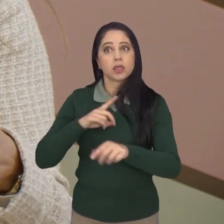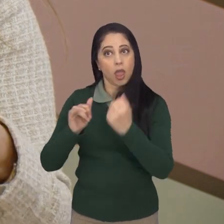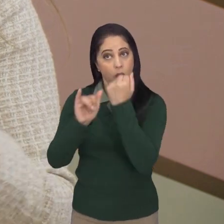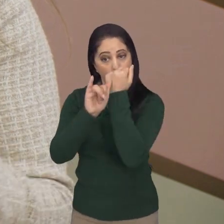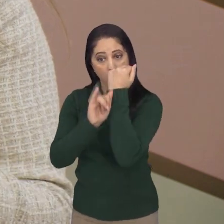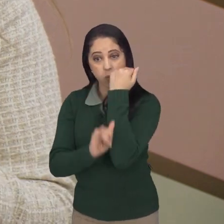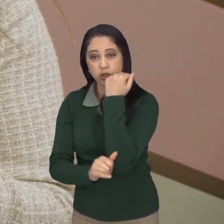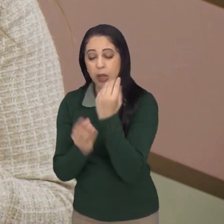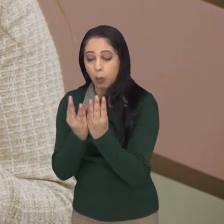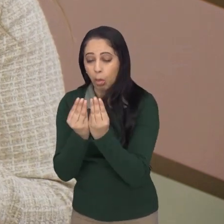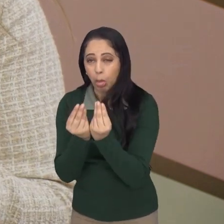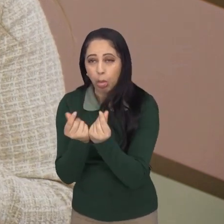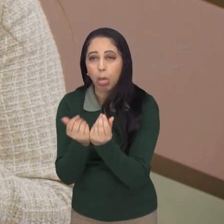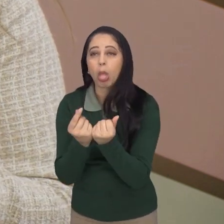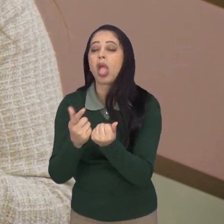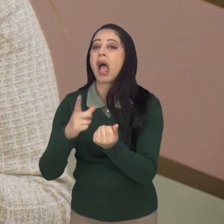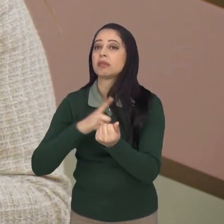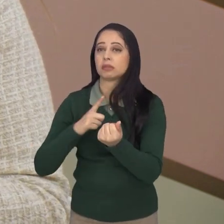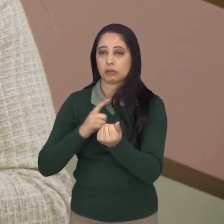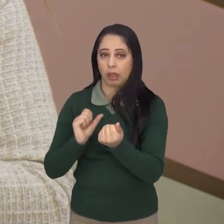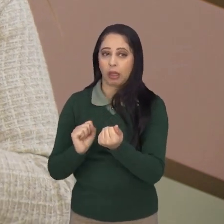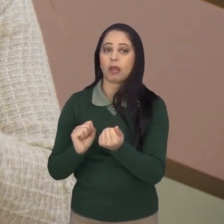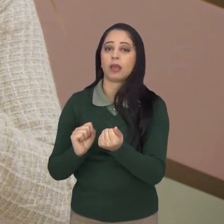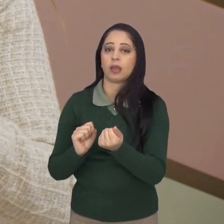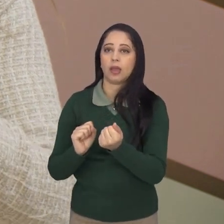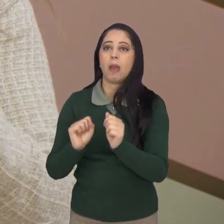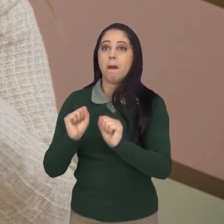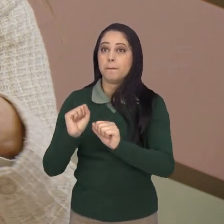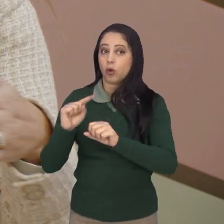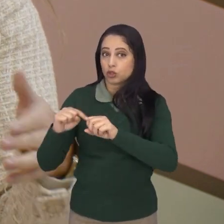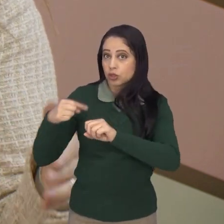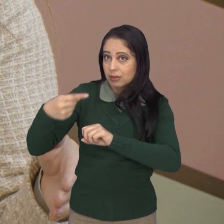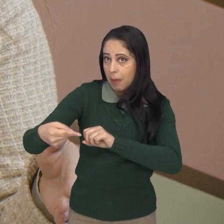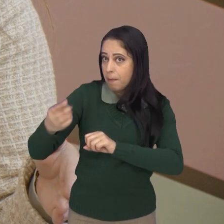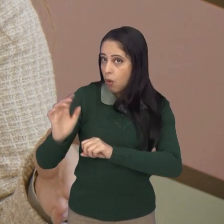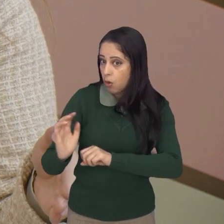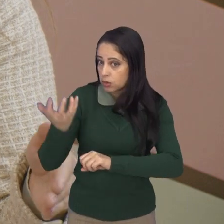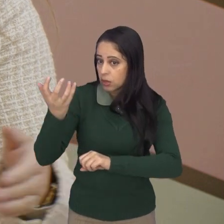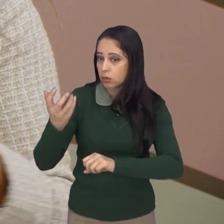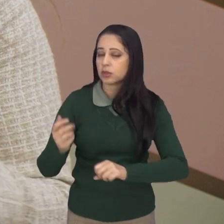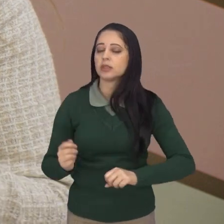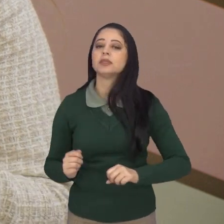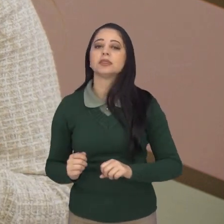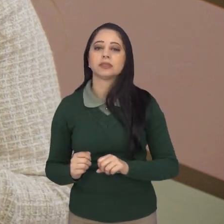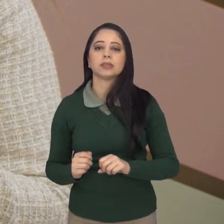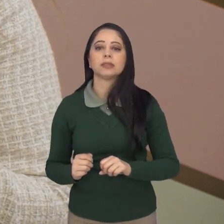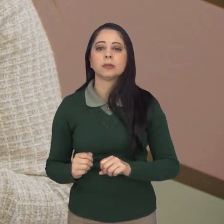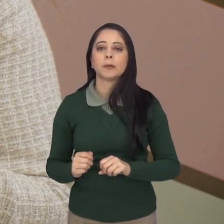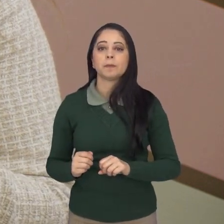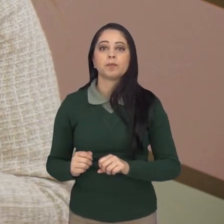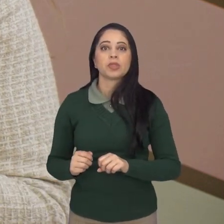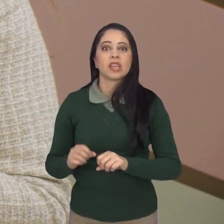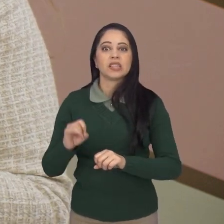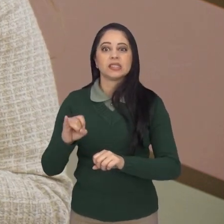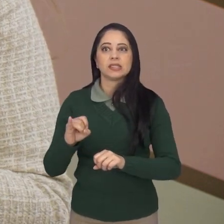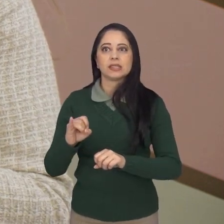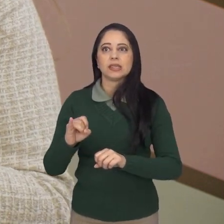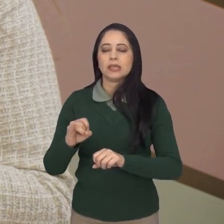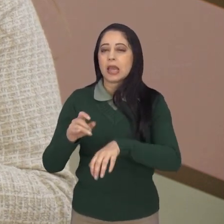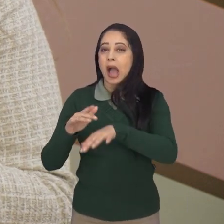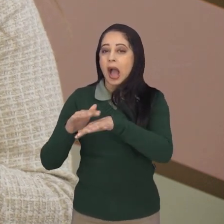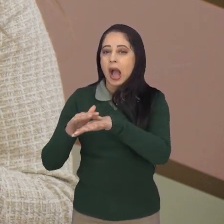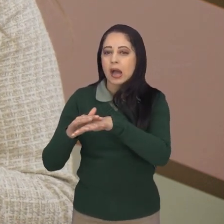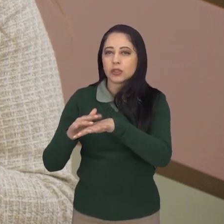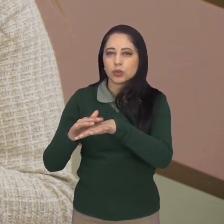mesmo, que pode vir não imediata, mas alguns dias, umas horas depois. E quando a doença às